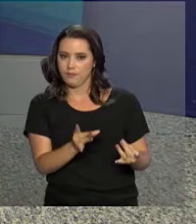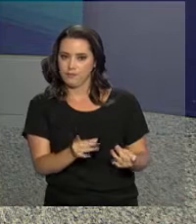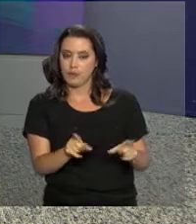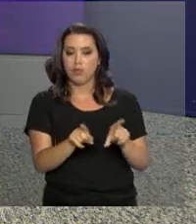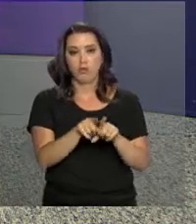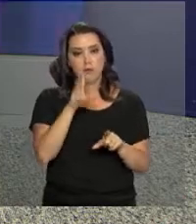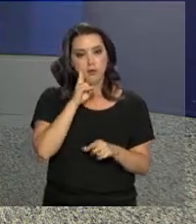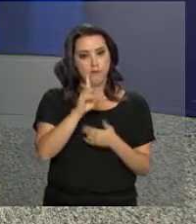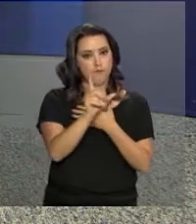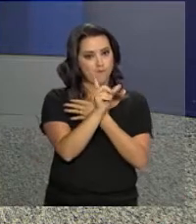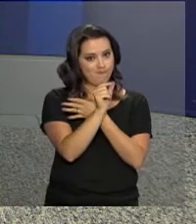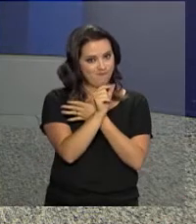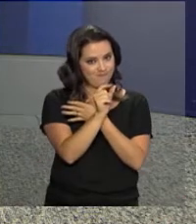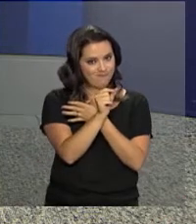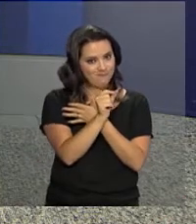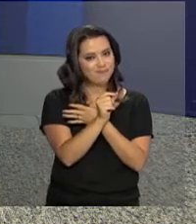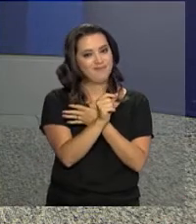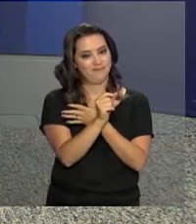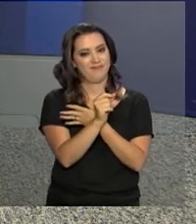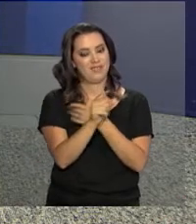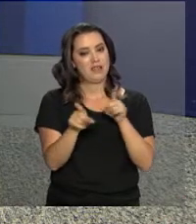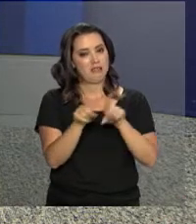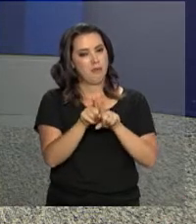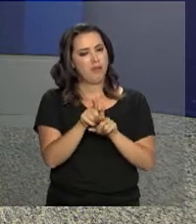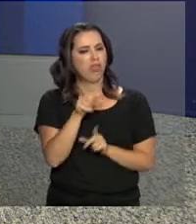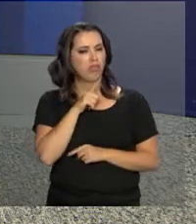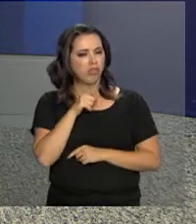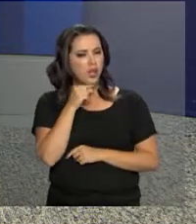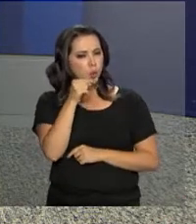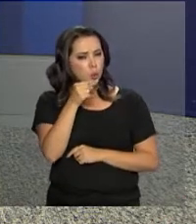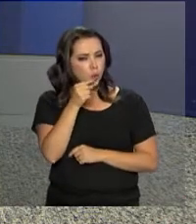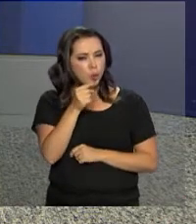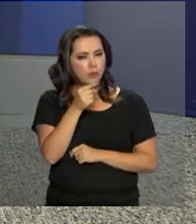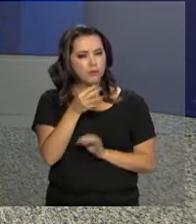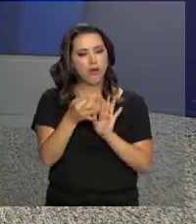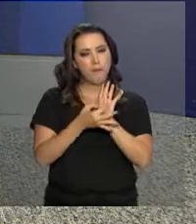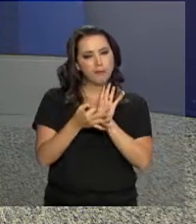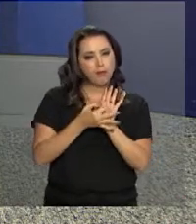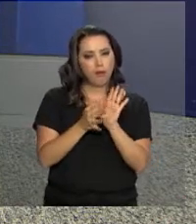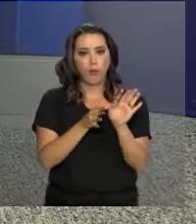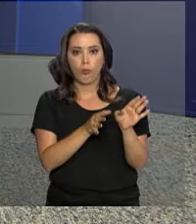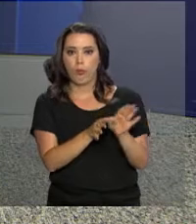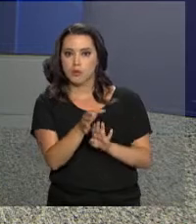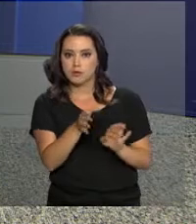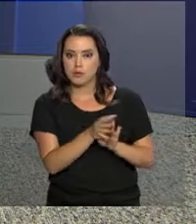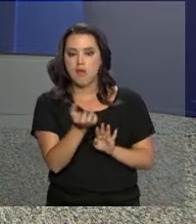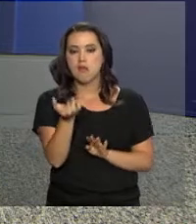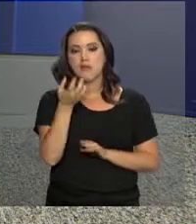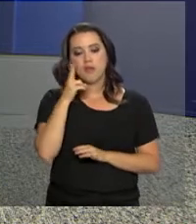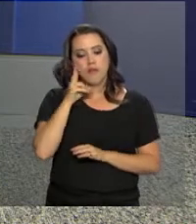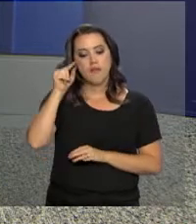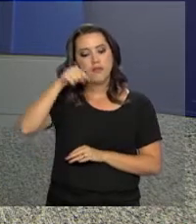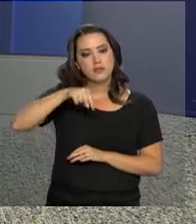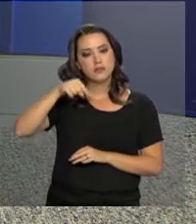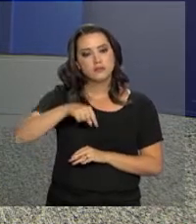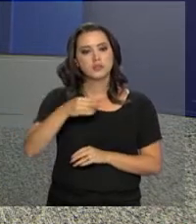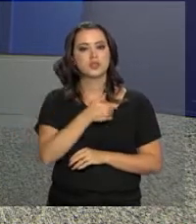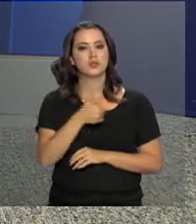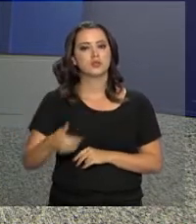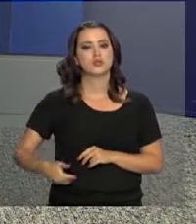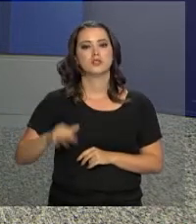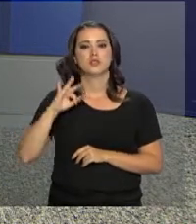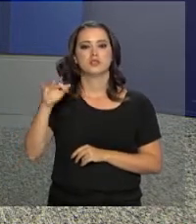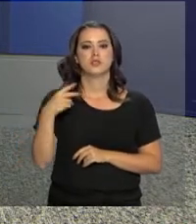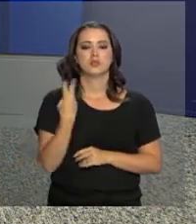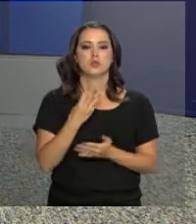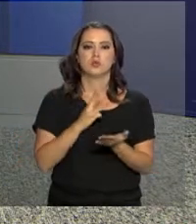Acesse também o nosso perfil no Twitter. Você pode mandar suas sugestões de reportagens e dúvidas sobre programas e ações do governo federal para o